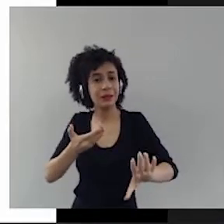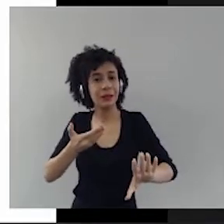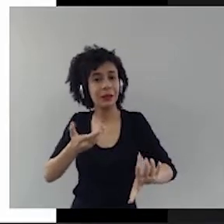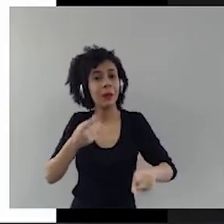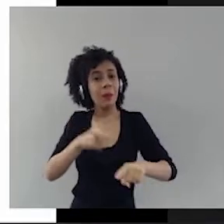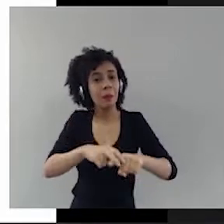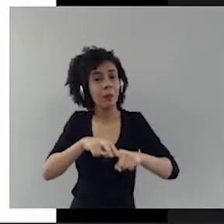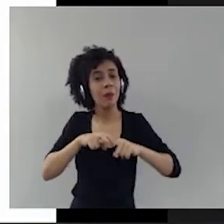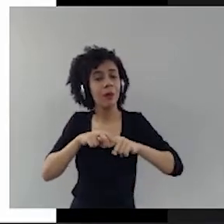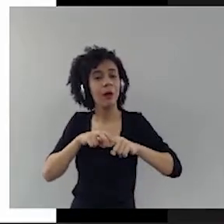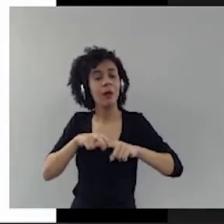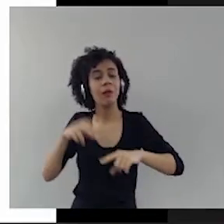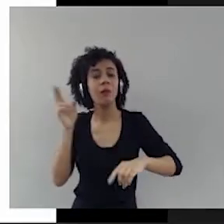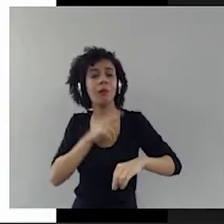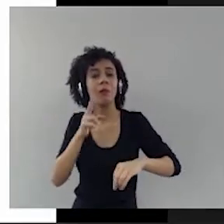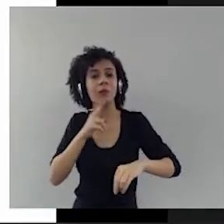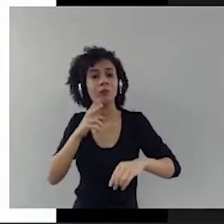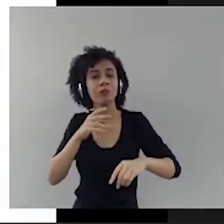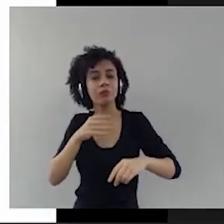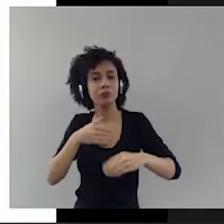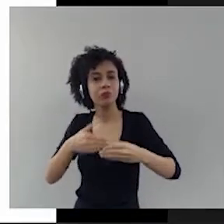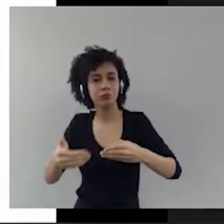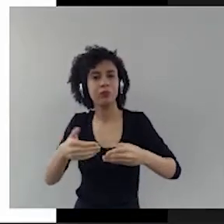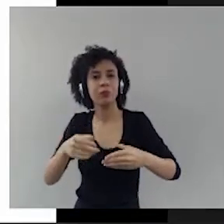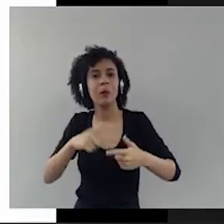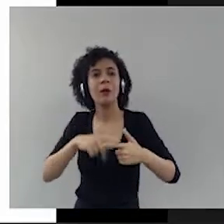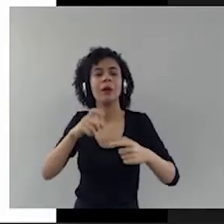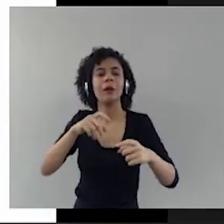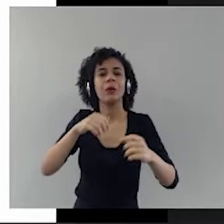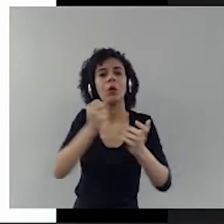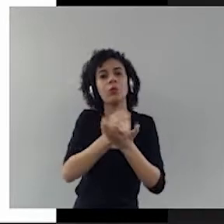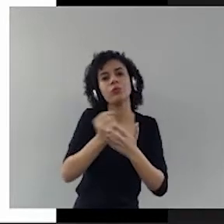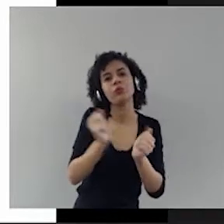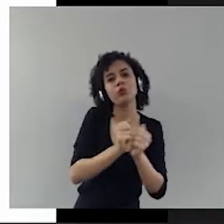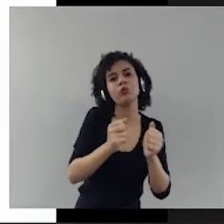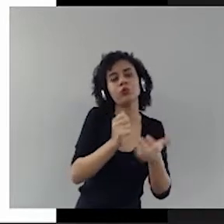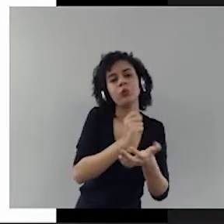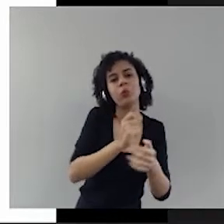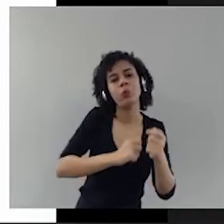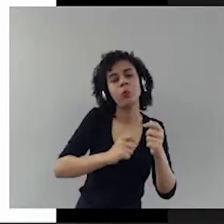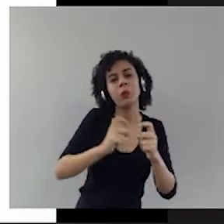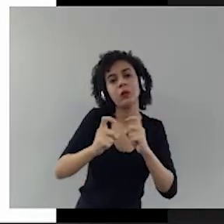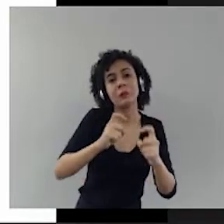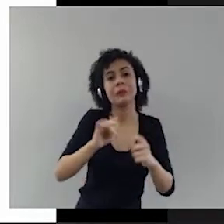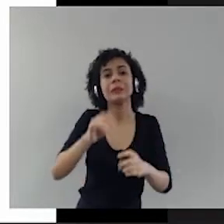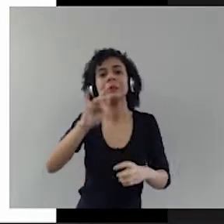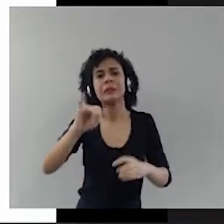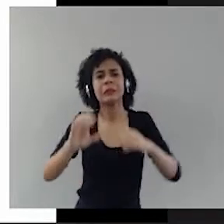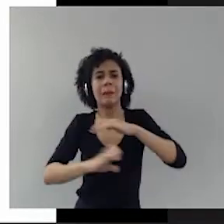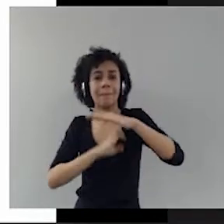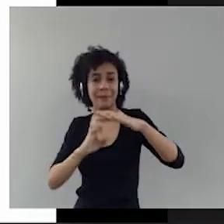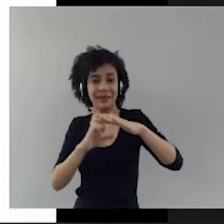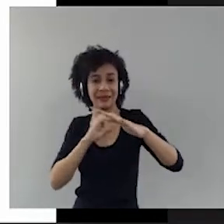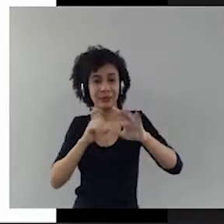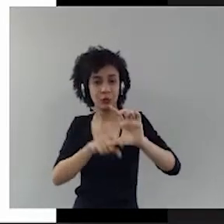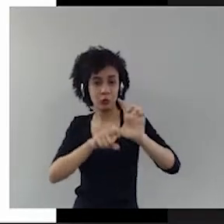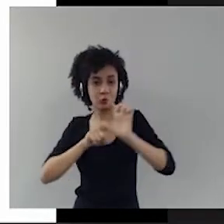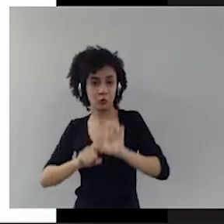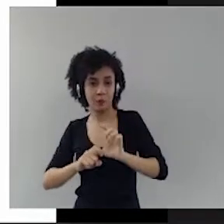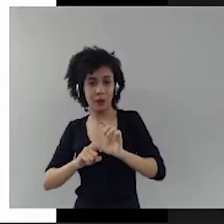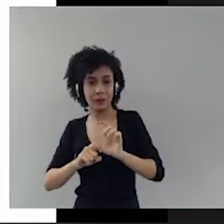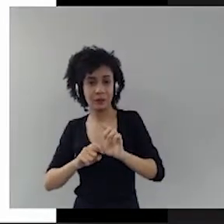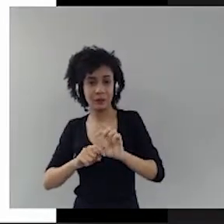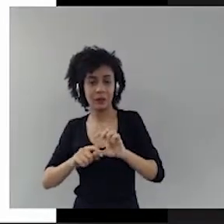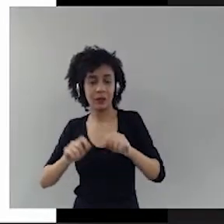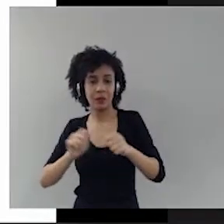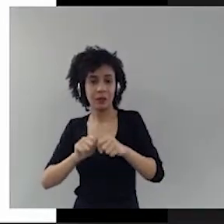a questão da da do impedimento de contratar com a administração de empresas declaradas inidôneas ou suspensas e licitar com a administração